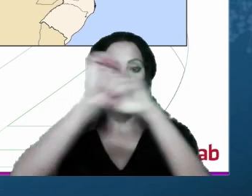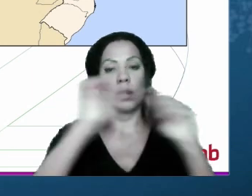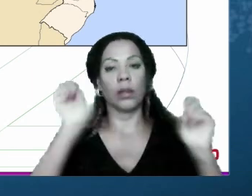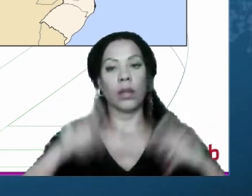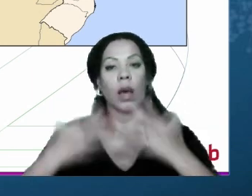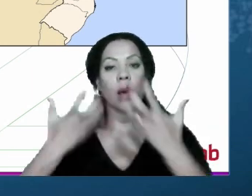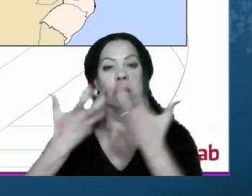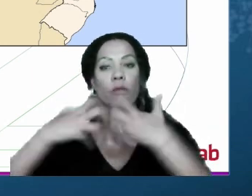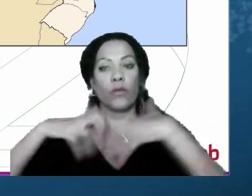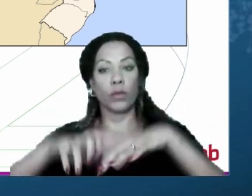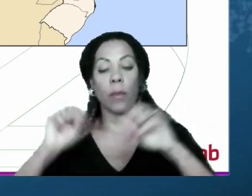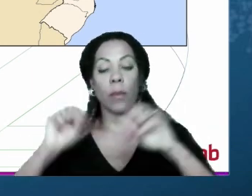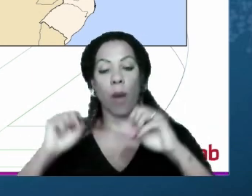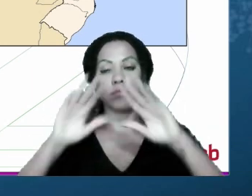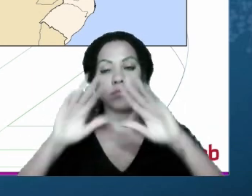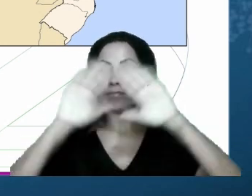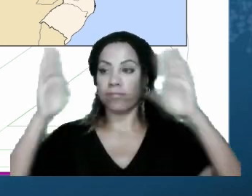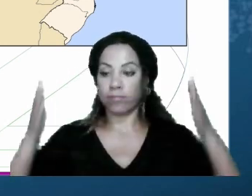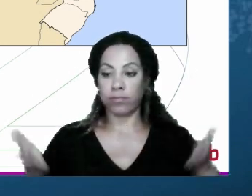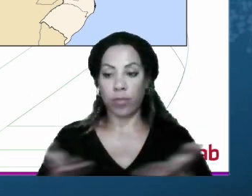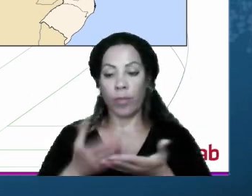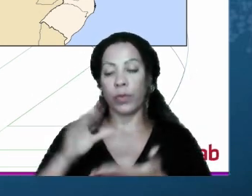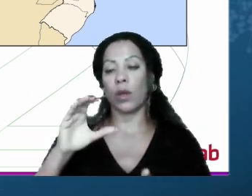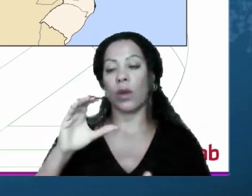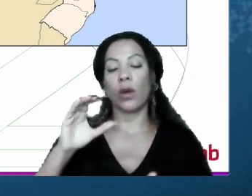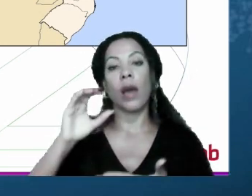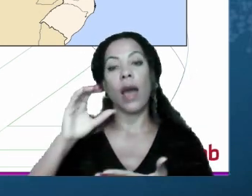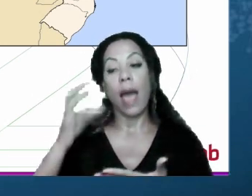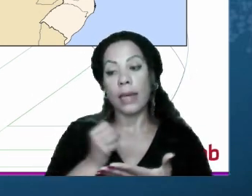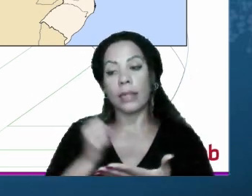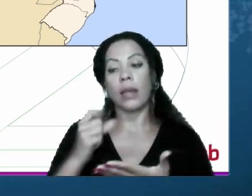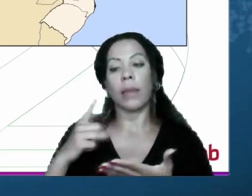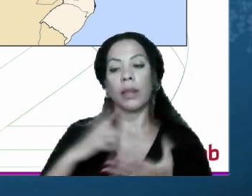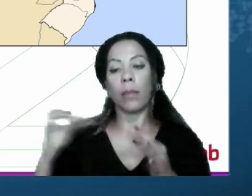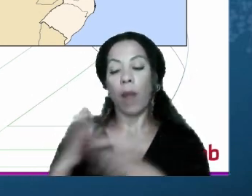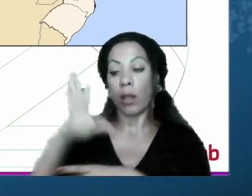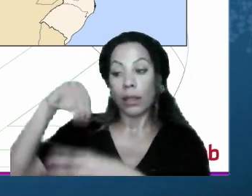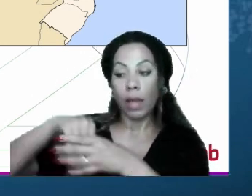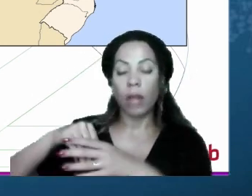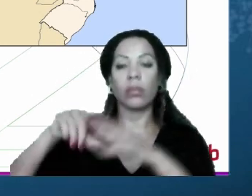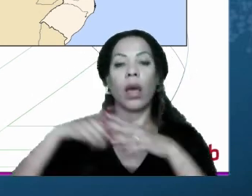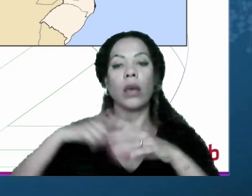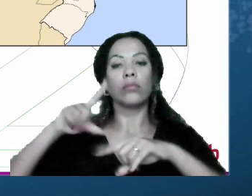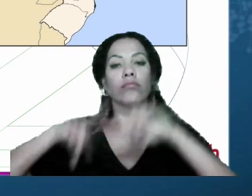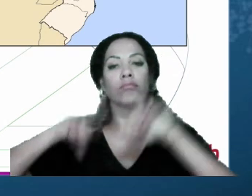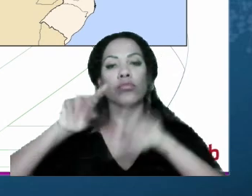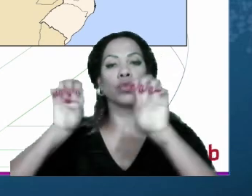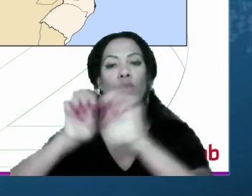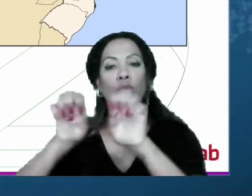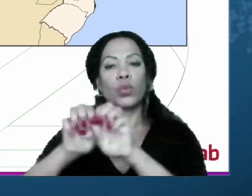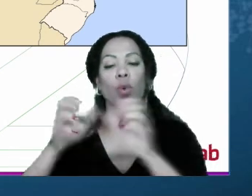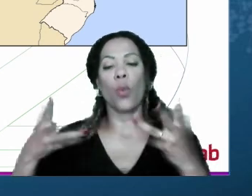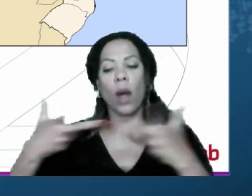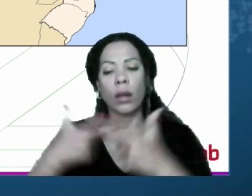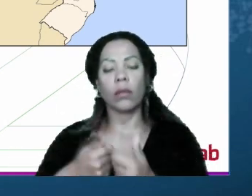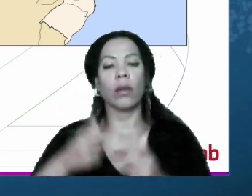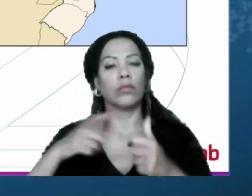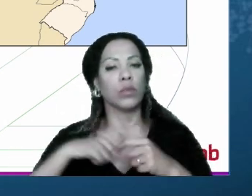diferentes containers com a mesma estrutura, a mesma verificação de controle de